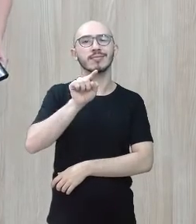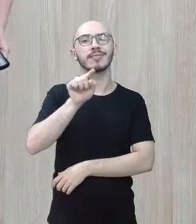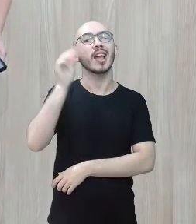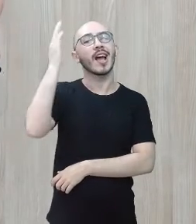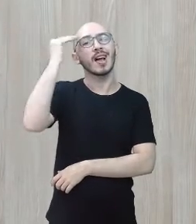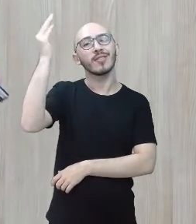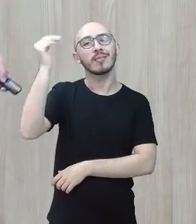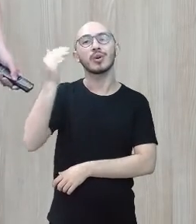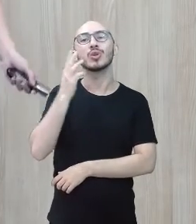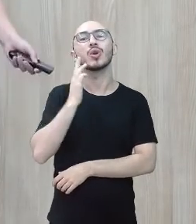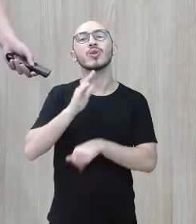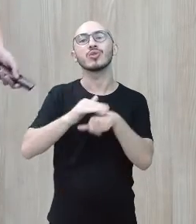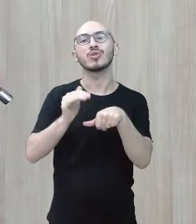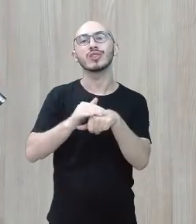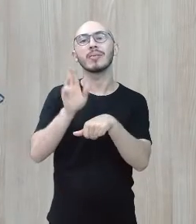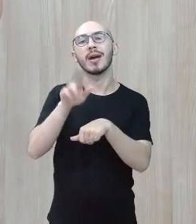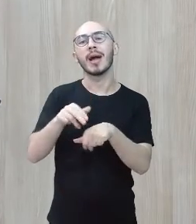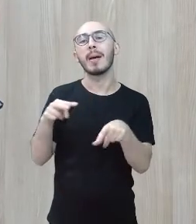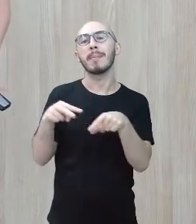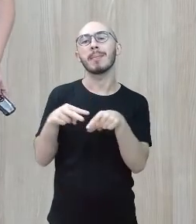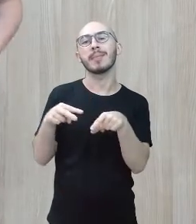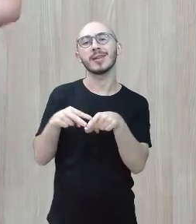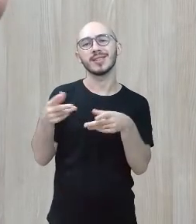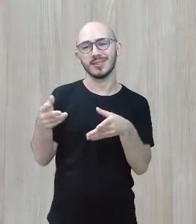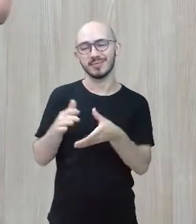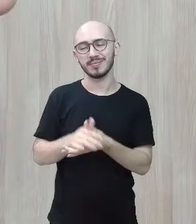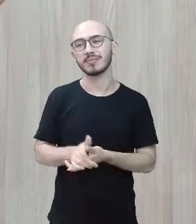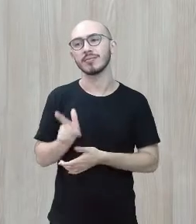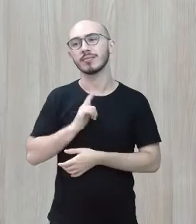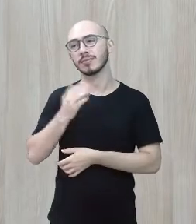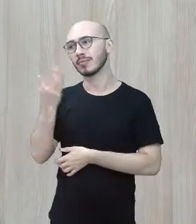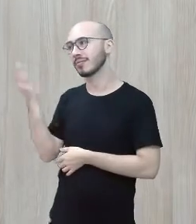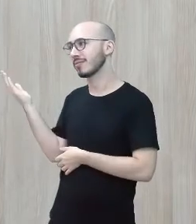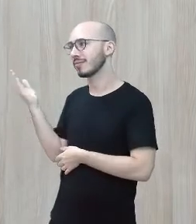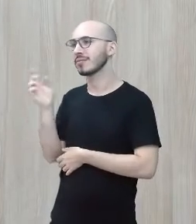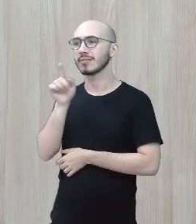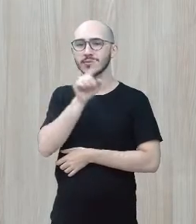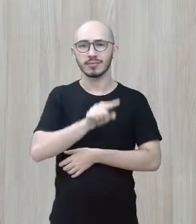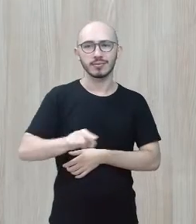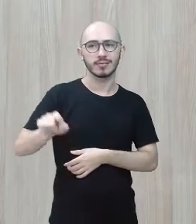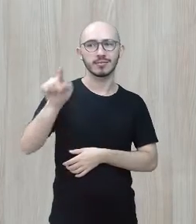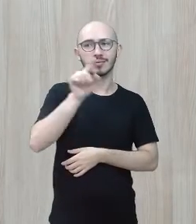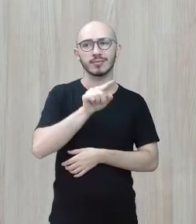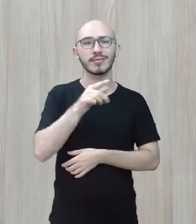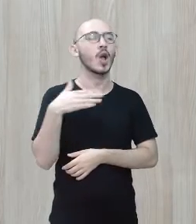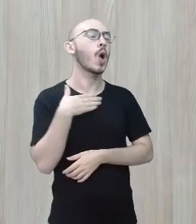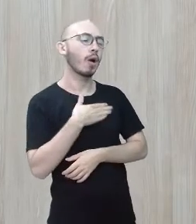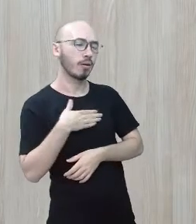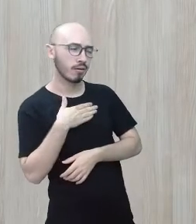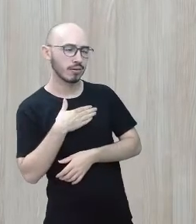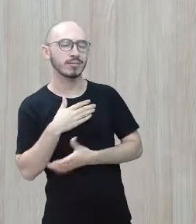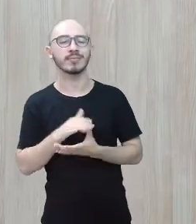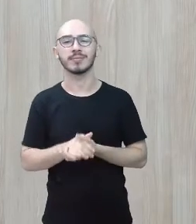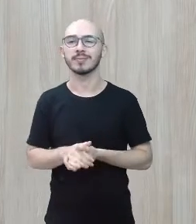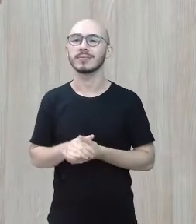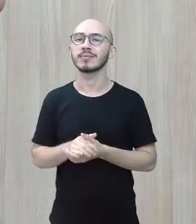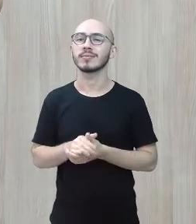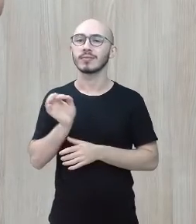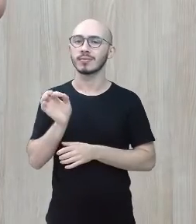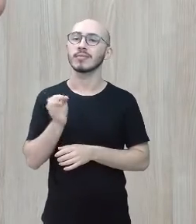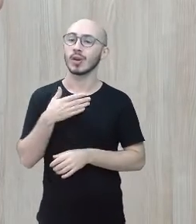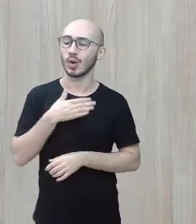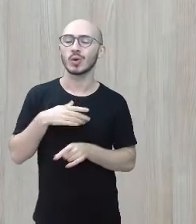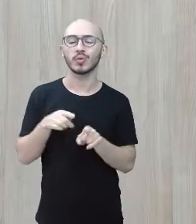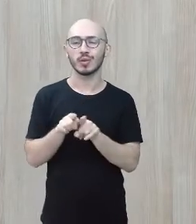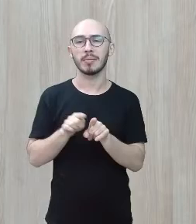de pizza, que é o quê? Gostamos. O que também,